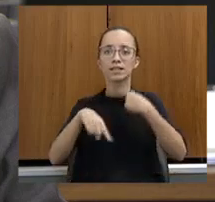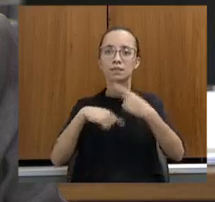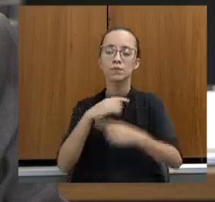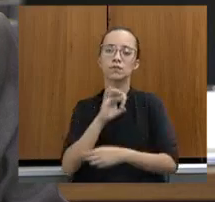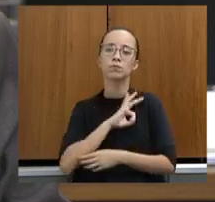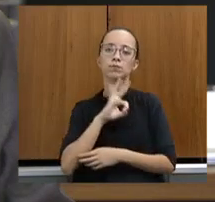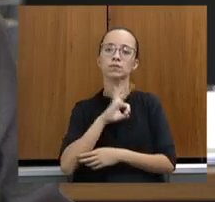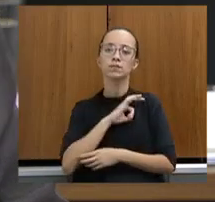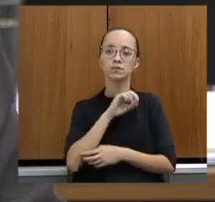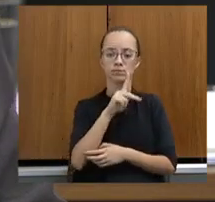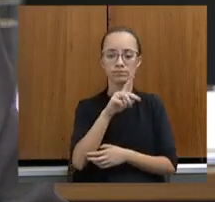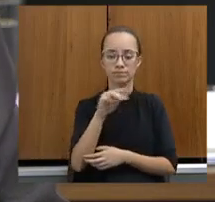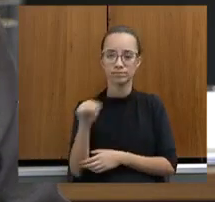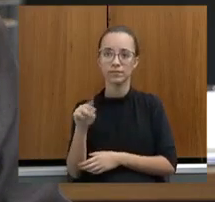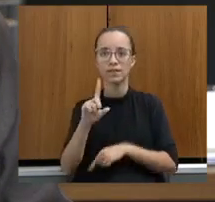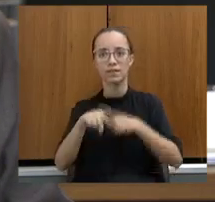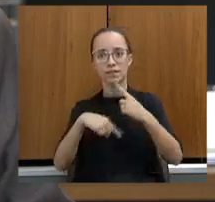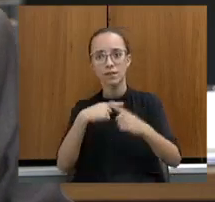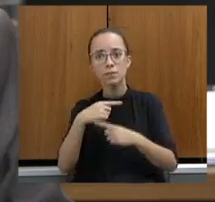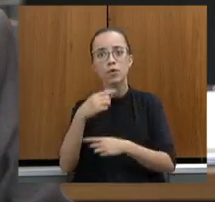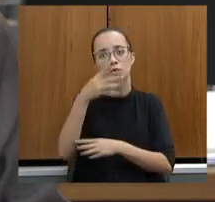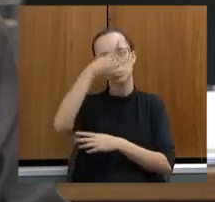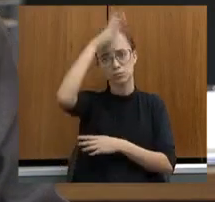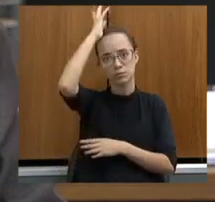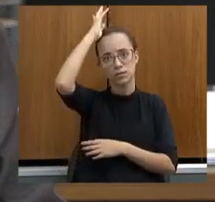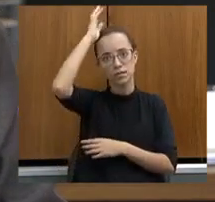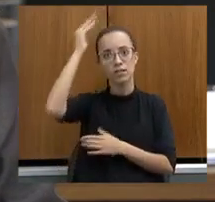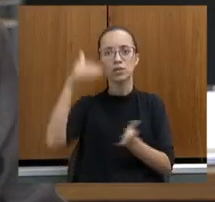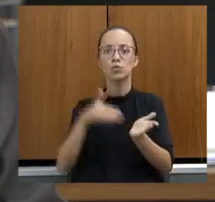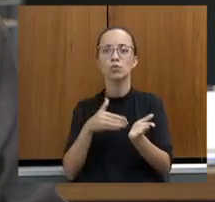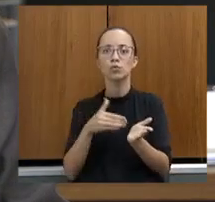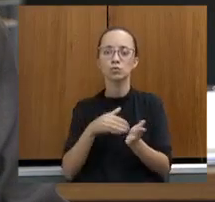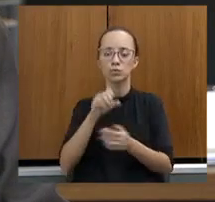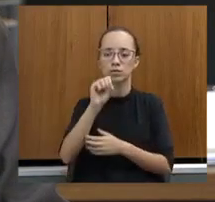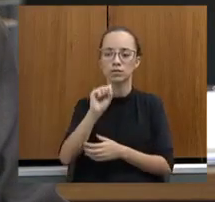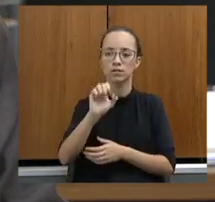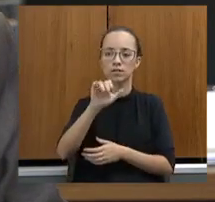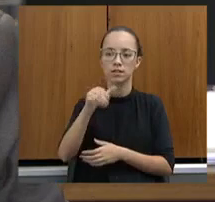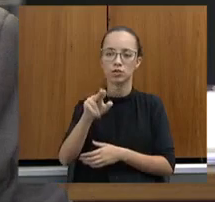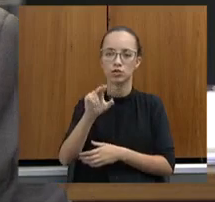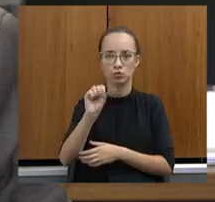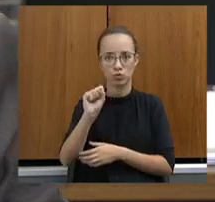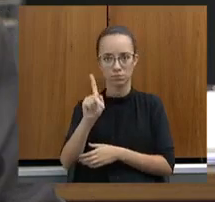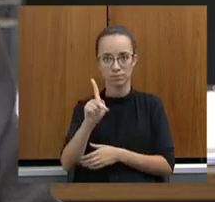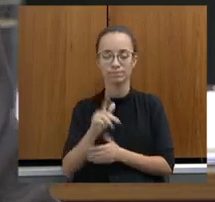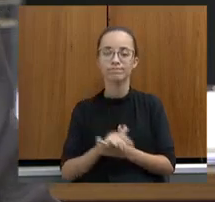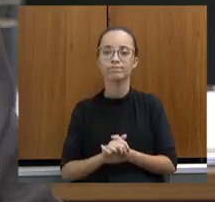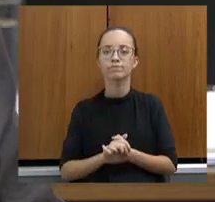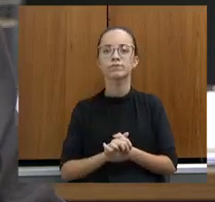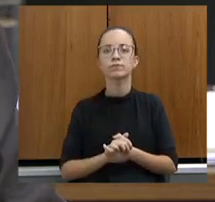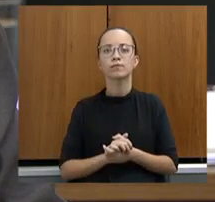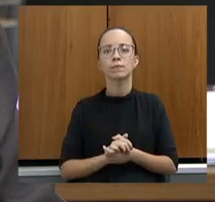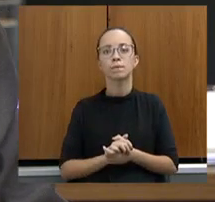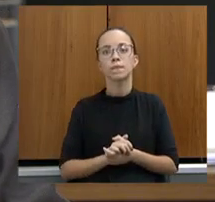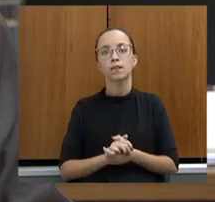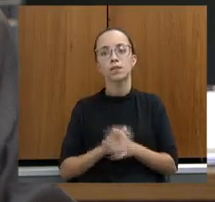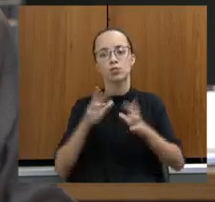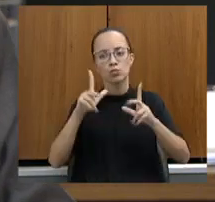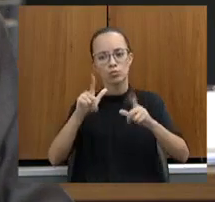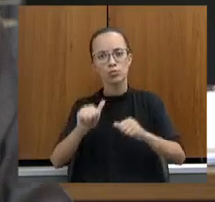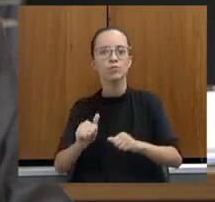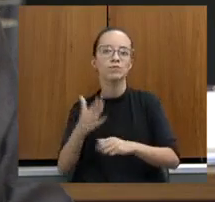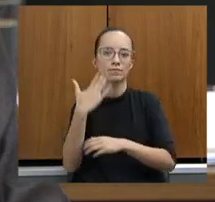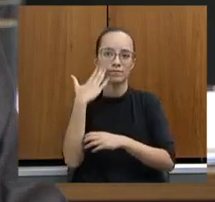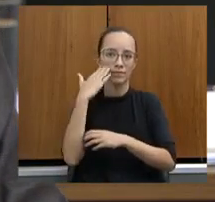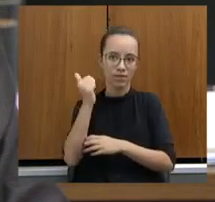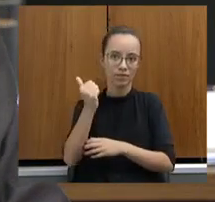a Polícia Militar depois o bombeiro e por fim a ser justo é porque notório até pelas respostas que